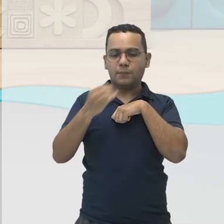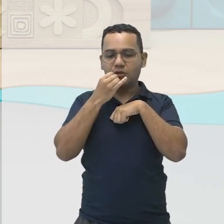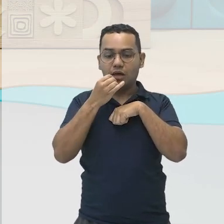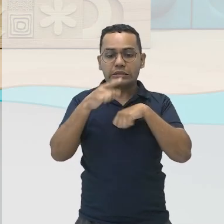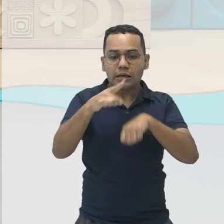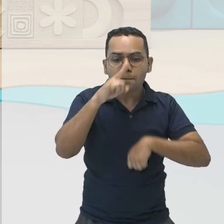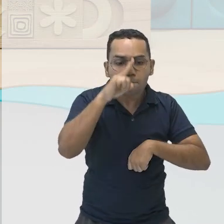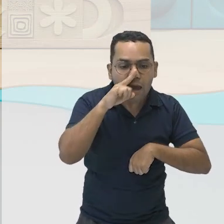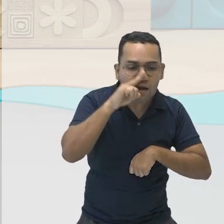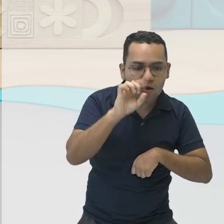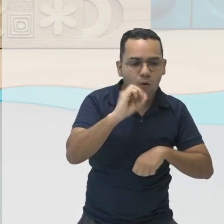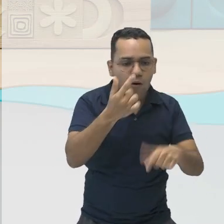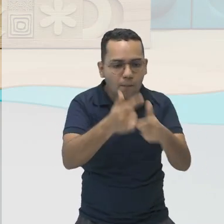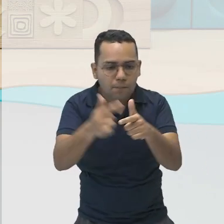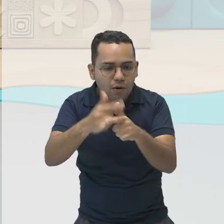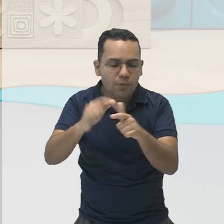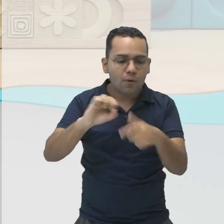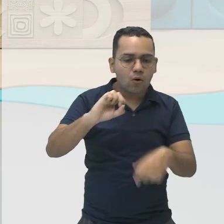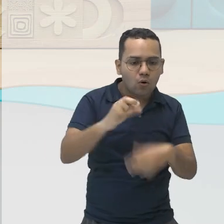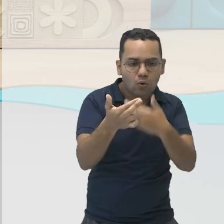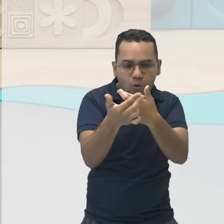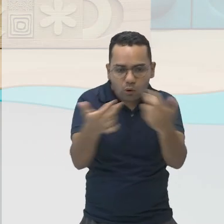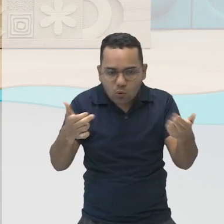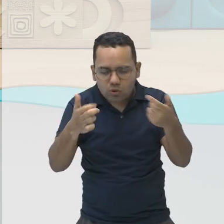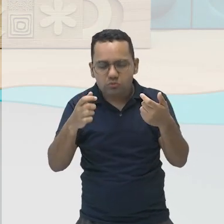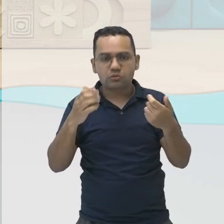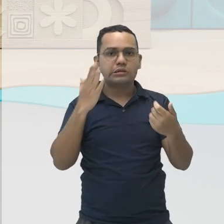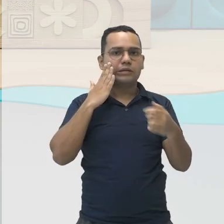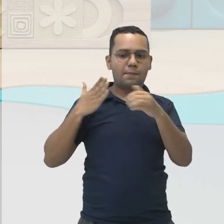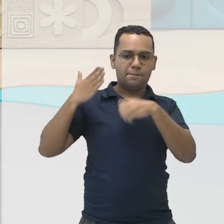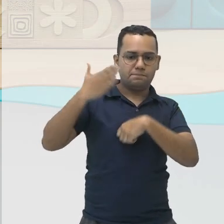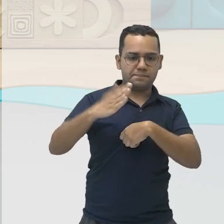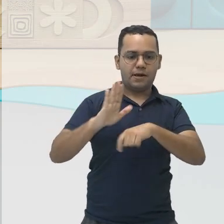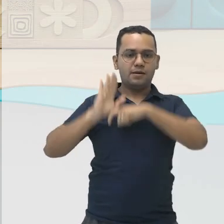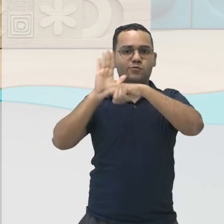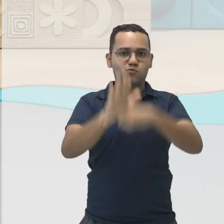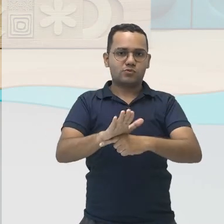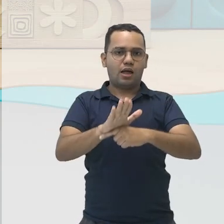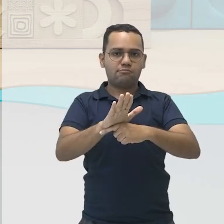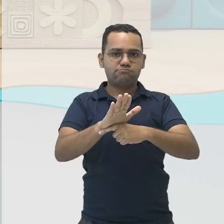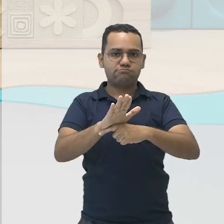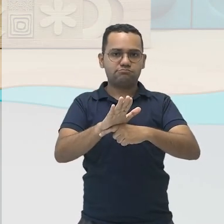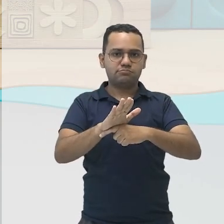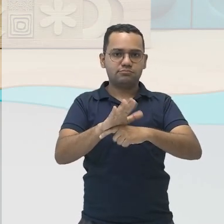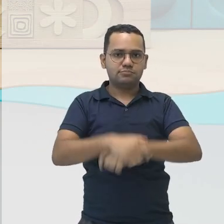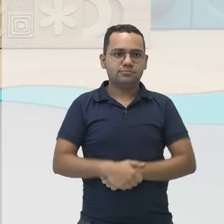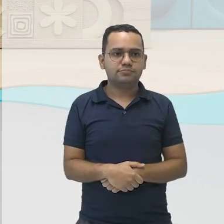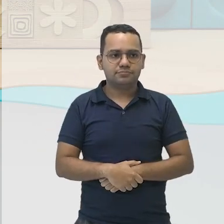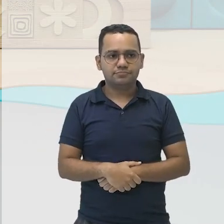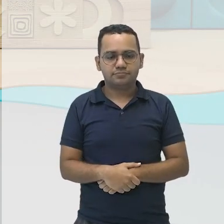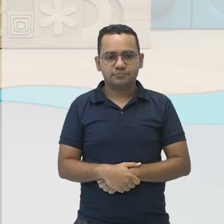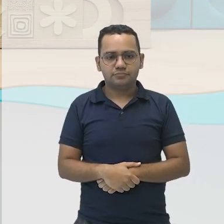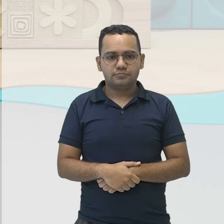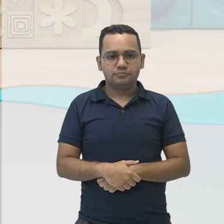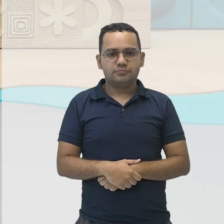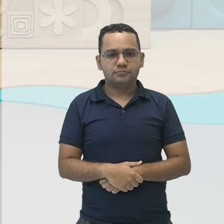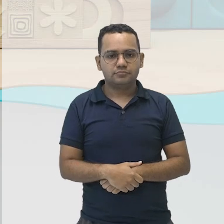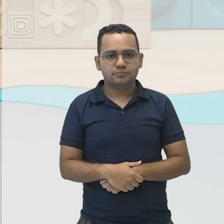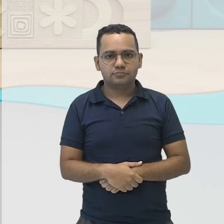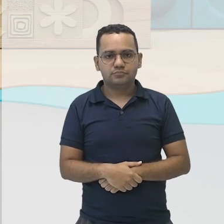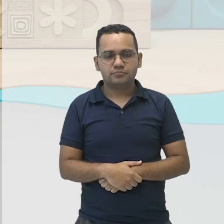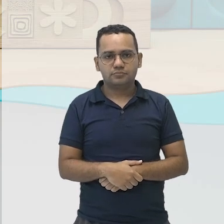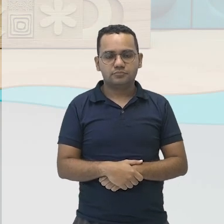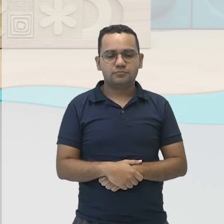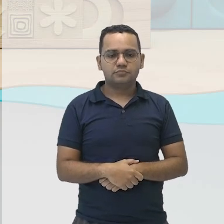situação de acidente, né, num incidente também, enfim. Então, vamos aqui agora